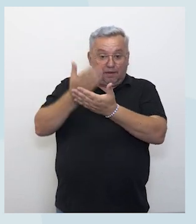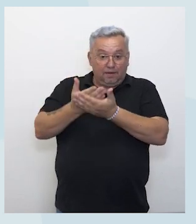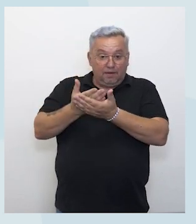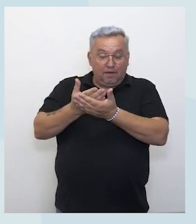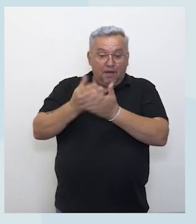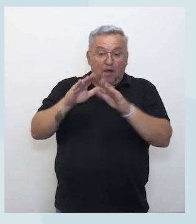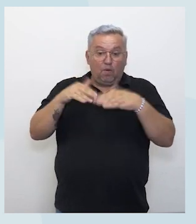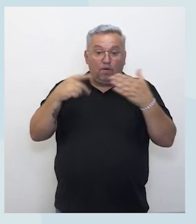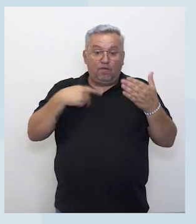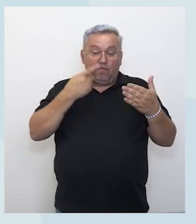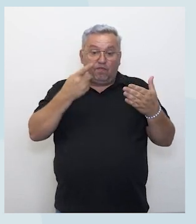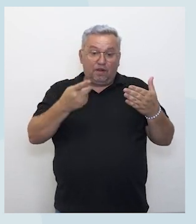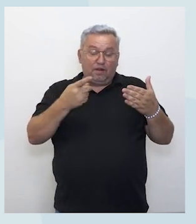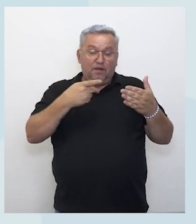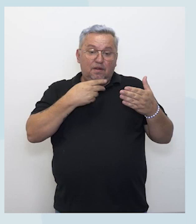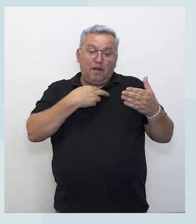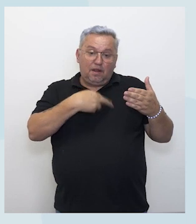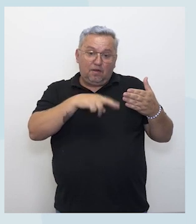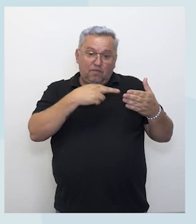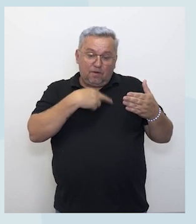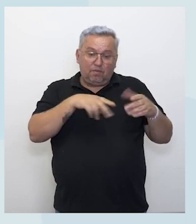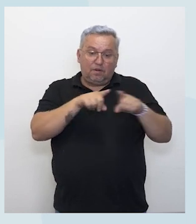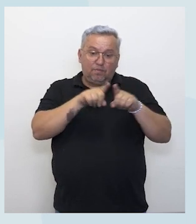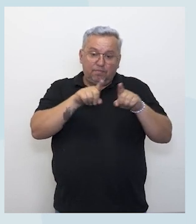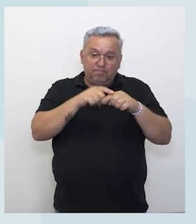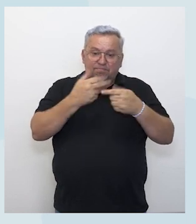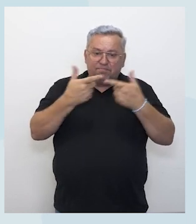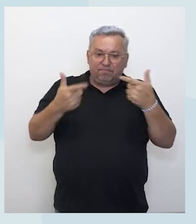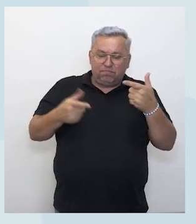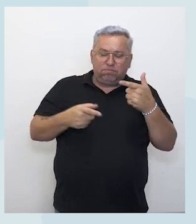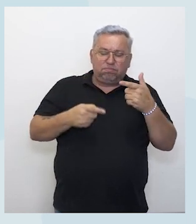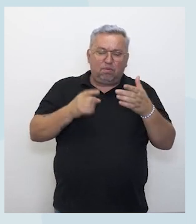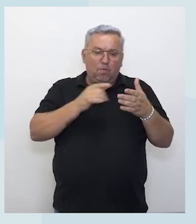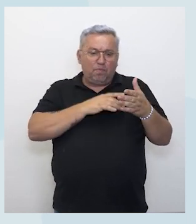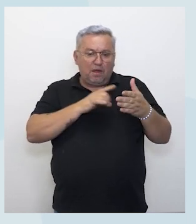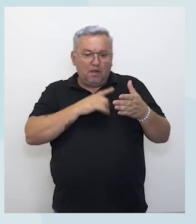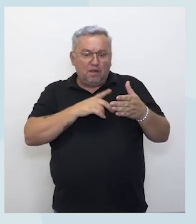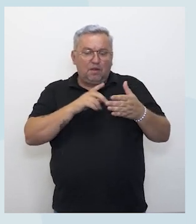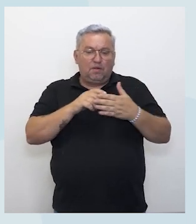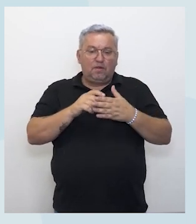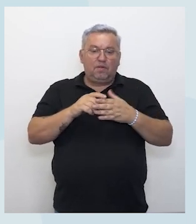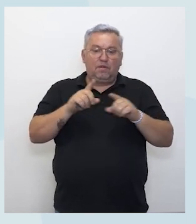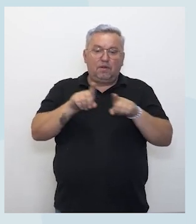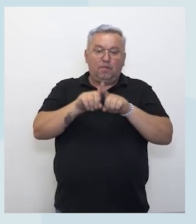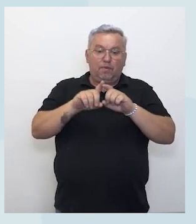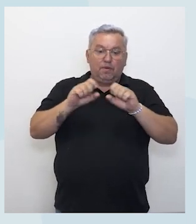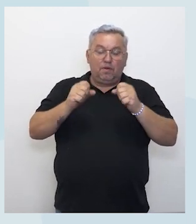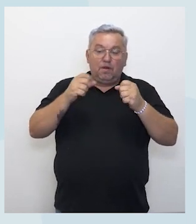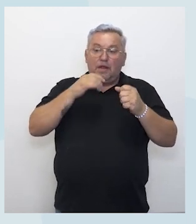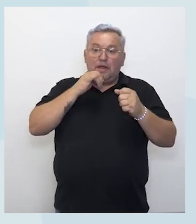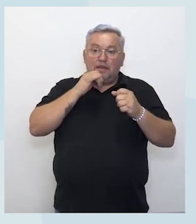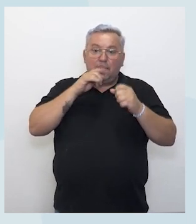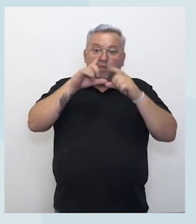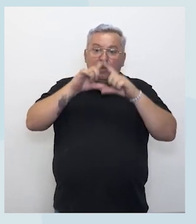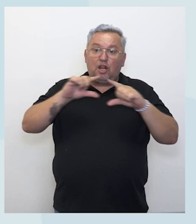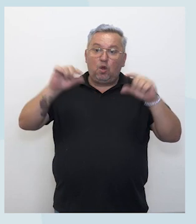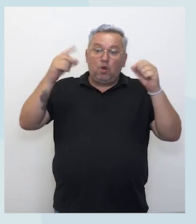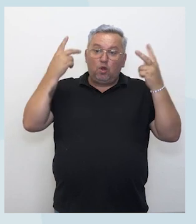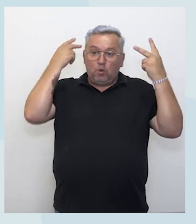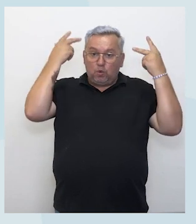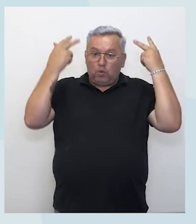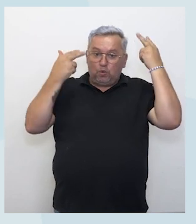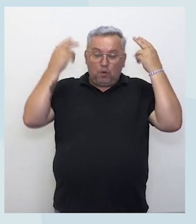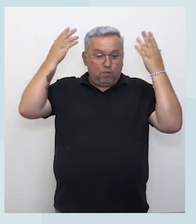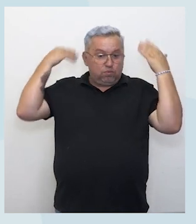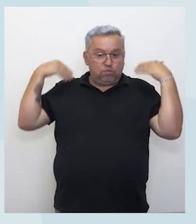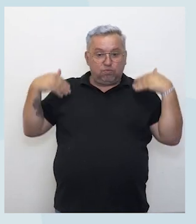quando a gente fala crença, a gente pode pensar, por exemplo, em superstição, né? A gente falou da questão de cortar o cabelo na lua crescente, faz ele crescer,